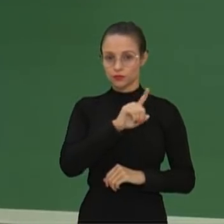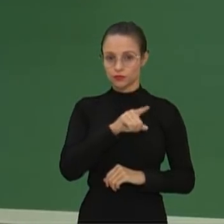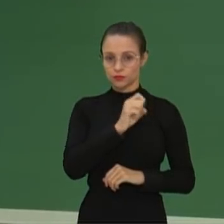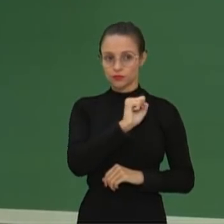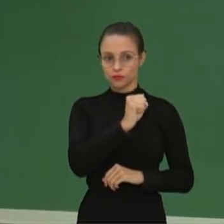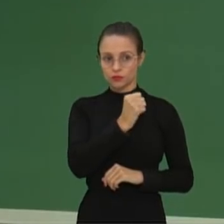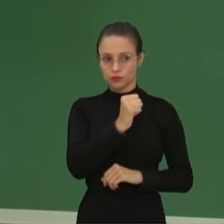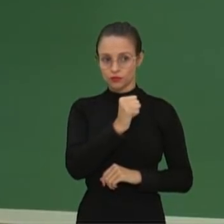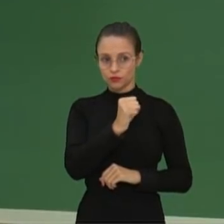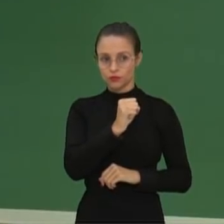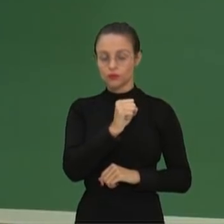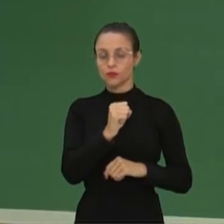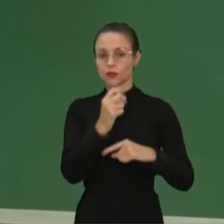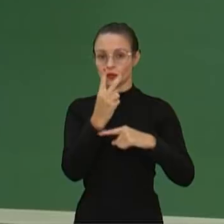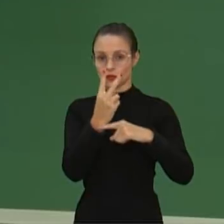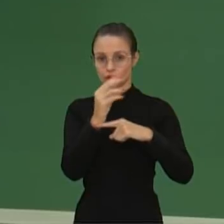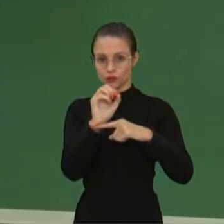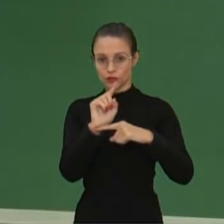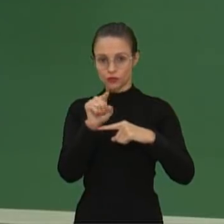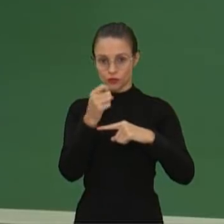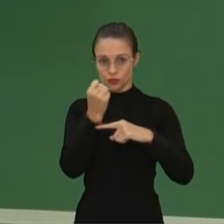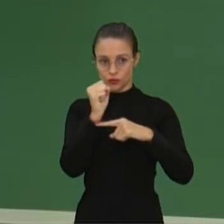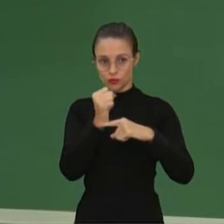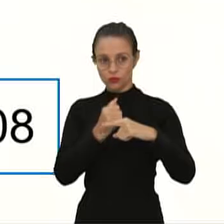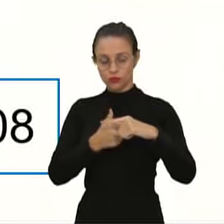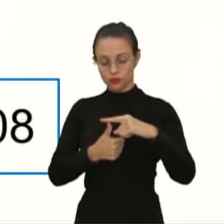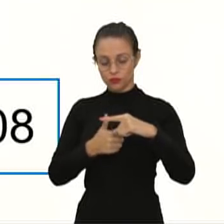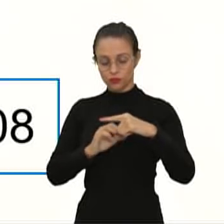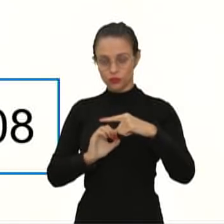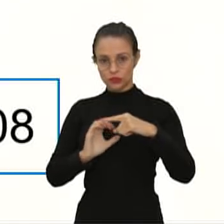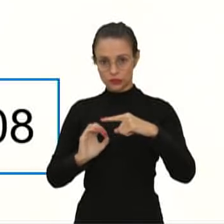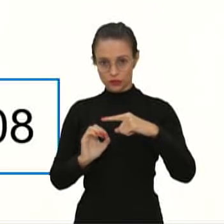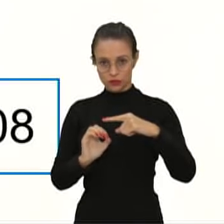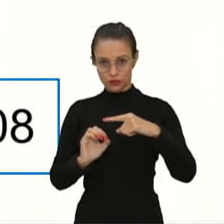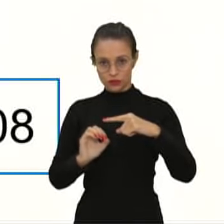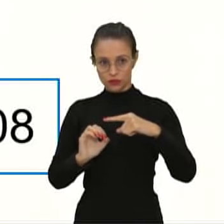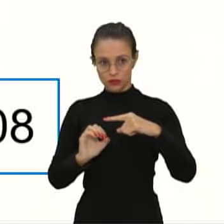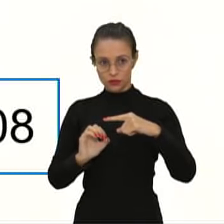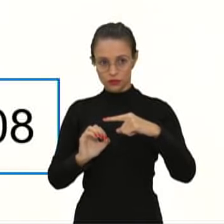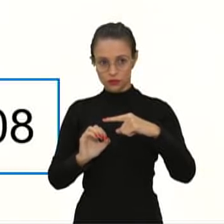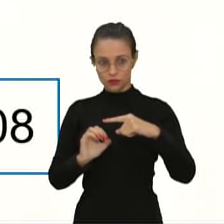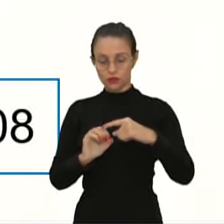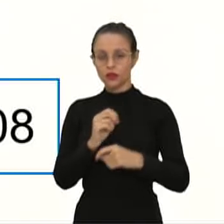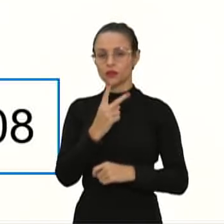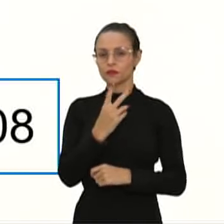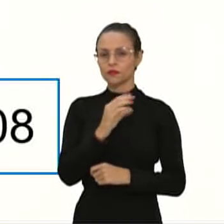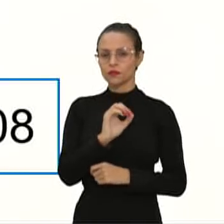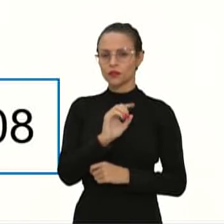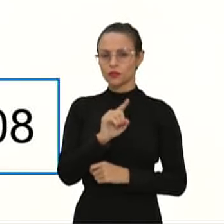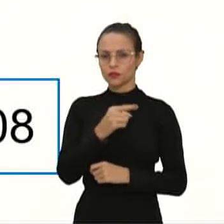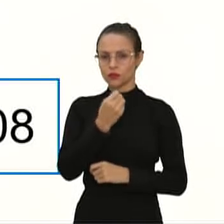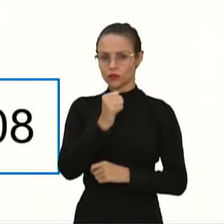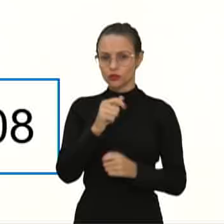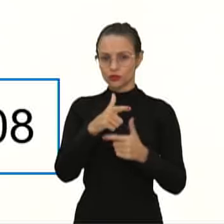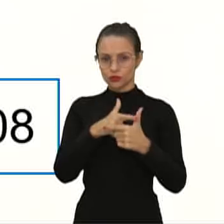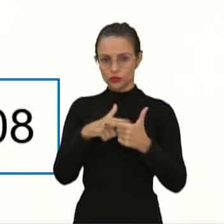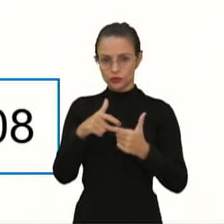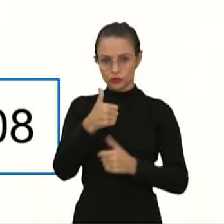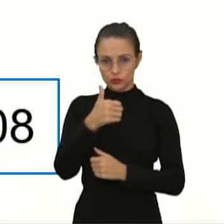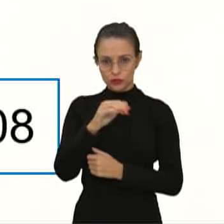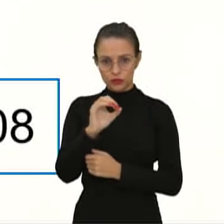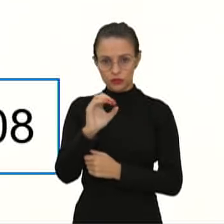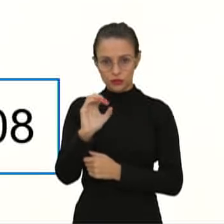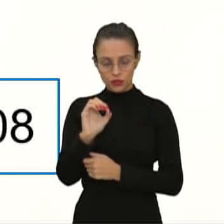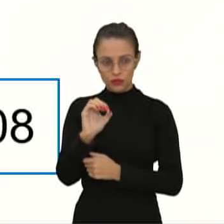20,8 é 20,8, se é por cento, divide por 100. Se você pegar 20,8 e dividir por 100,